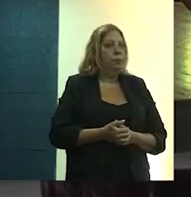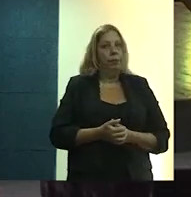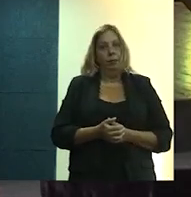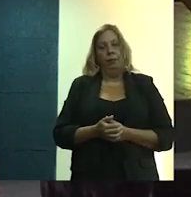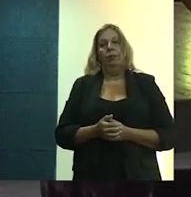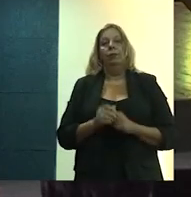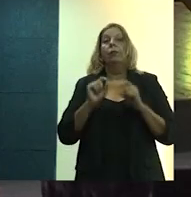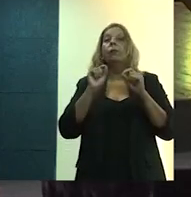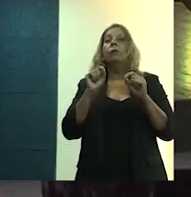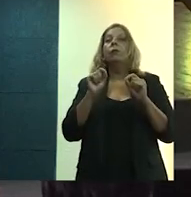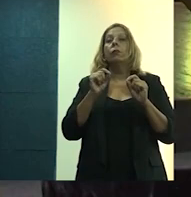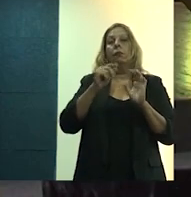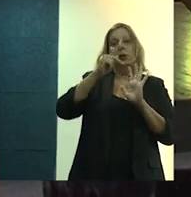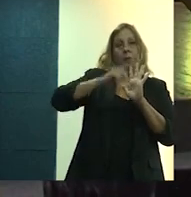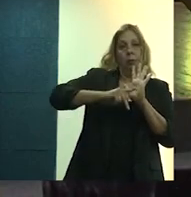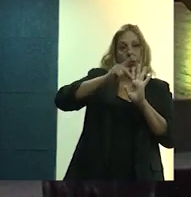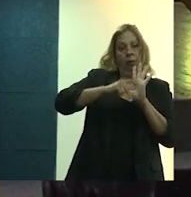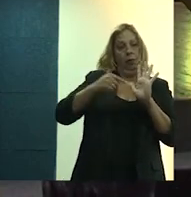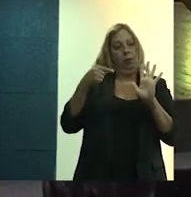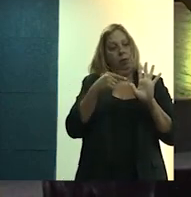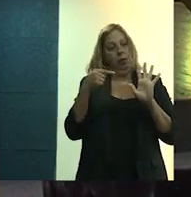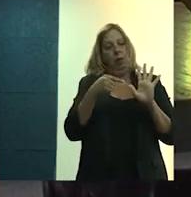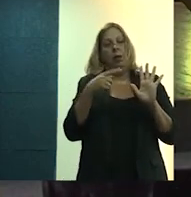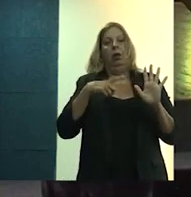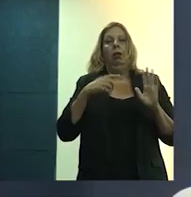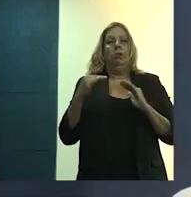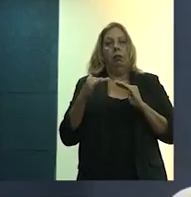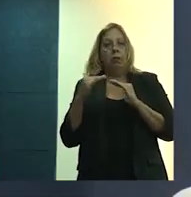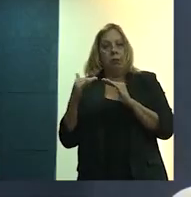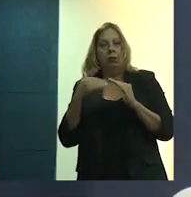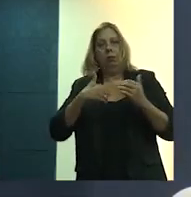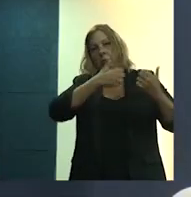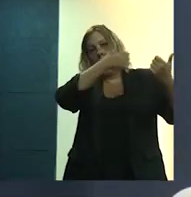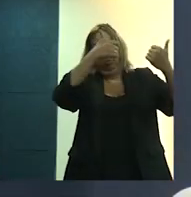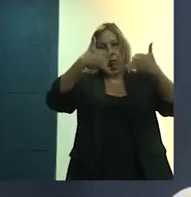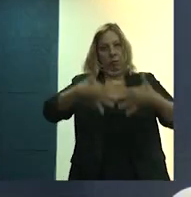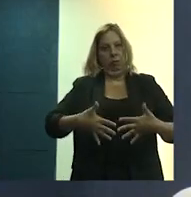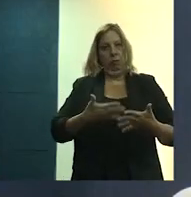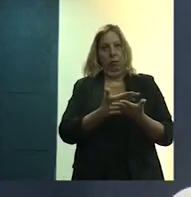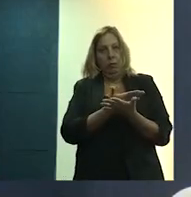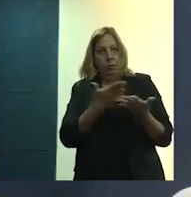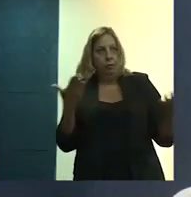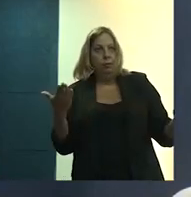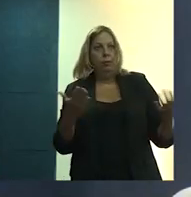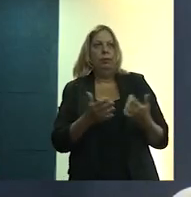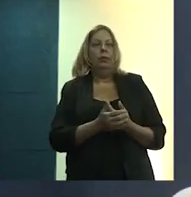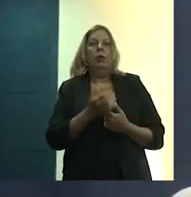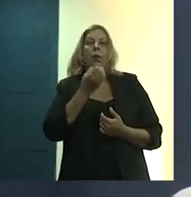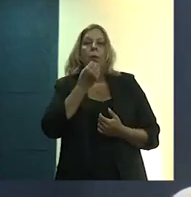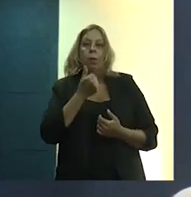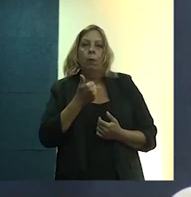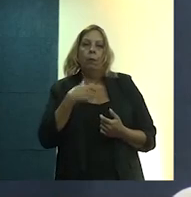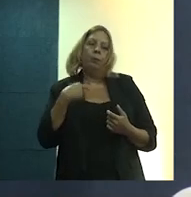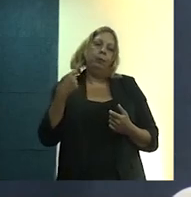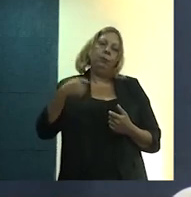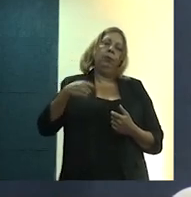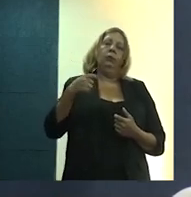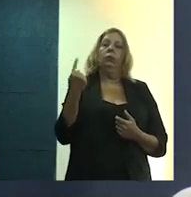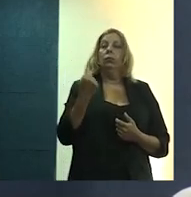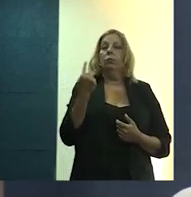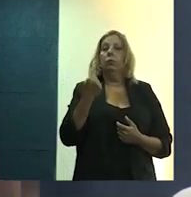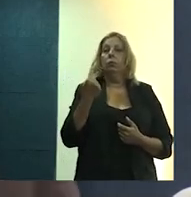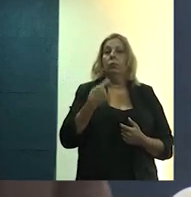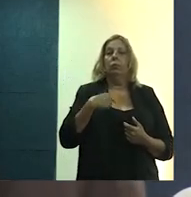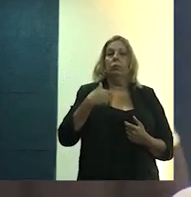Em que consiste né esse plano Periferia viva que eu tenho falado aqui para vocês né bom primeiro ele parte